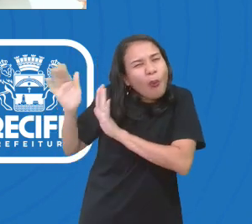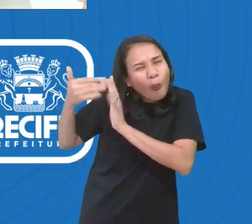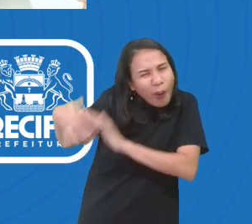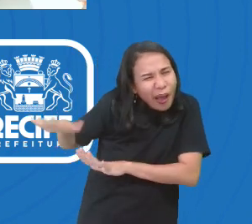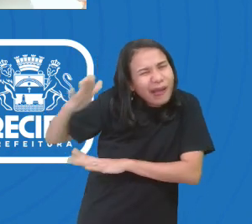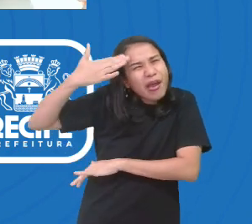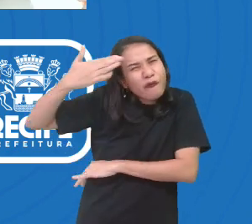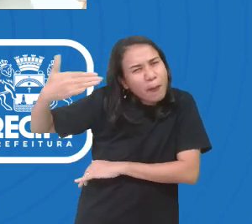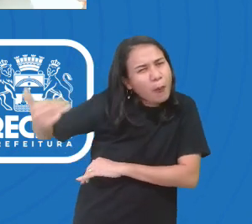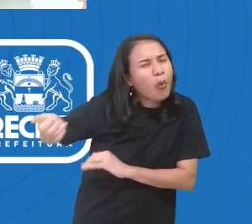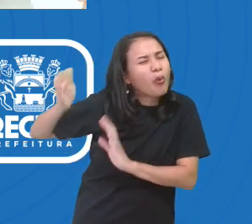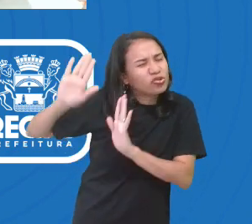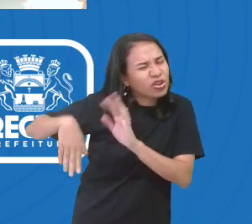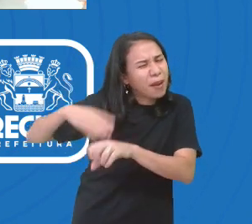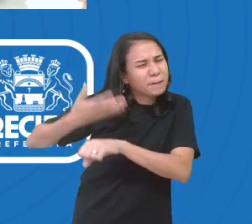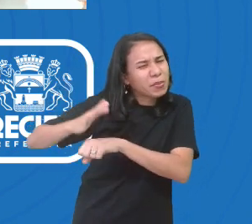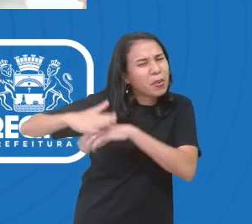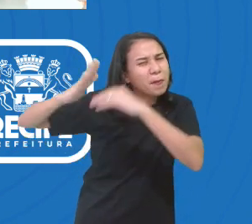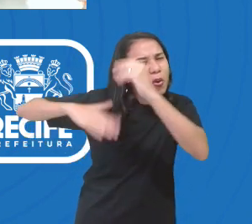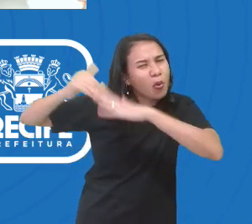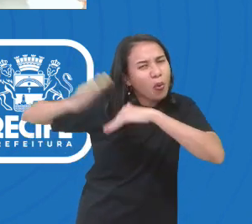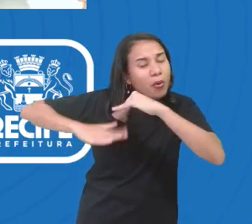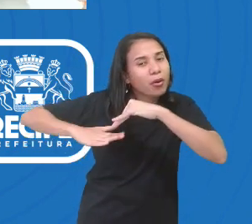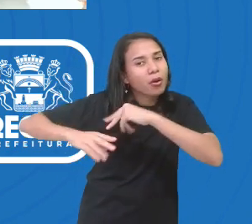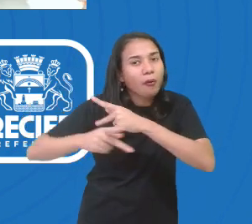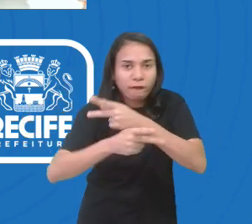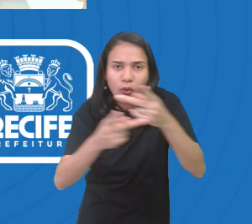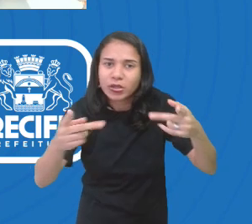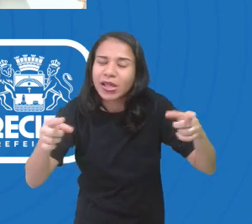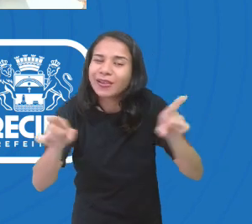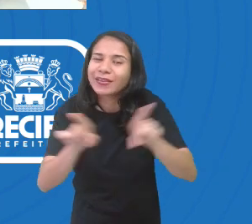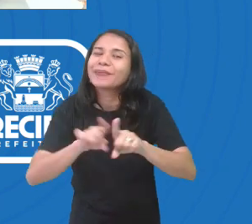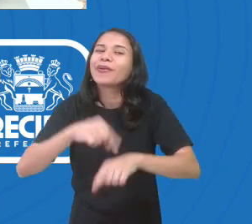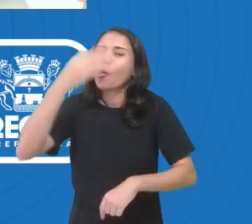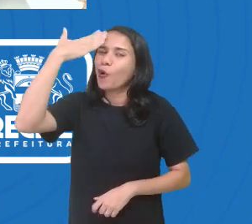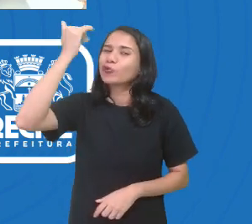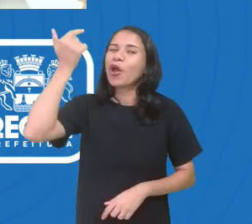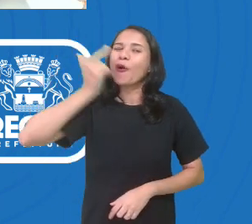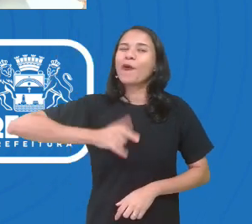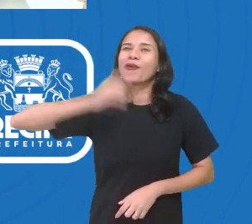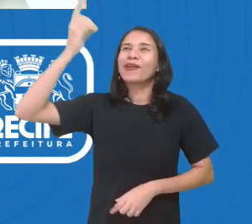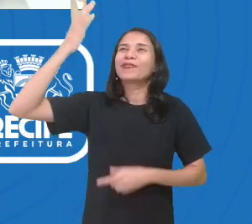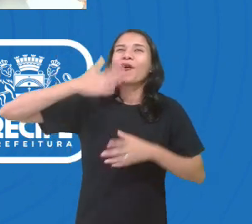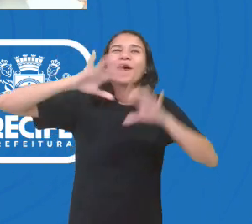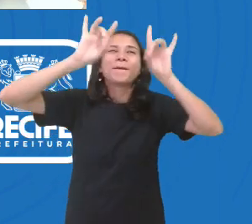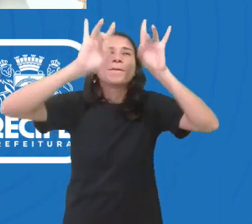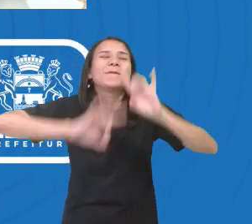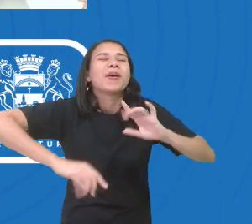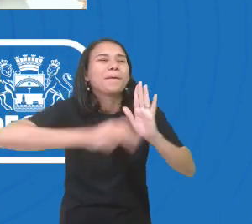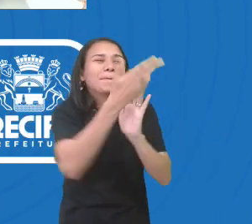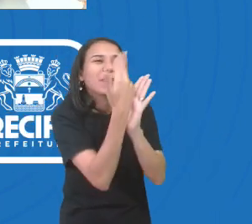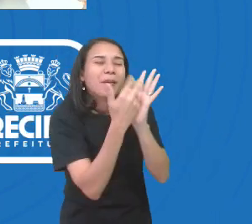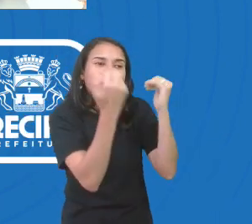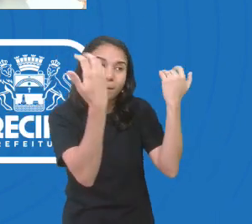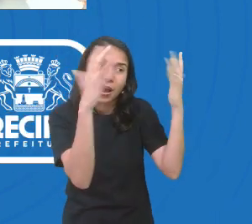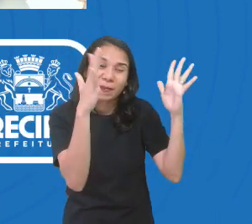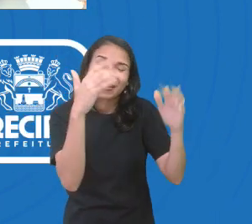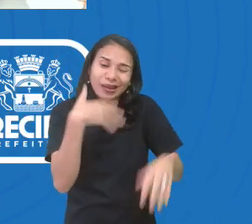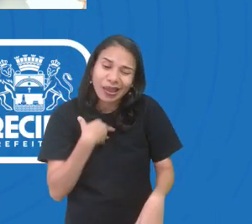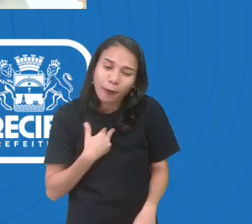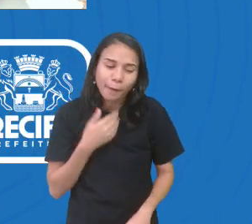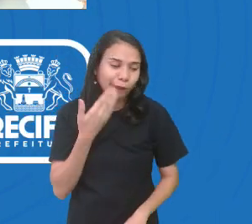Esse artista aí fazer, como muitos de vocês, inclusive, né? Eu sei que tem esse dom especial para a arte. Parabéns, mas esse